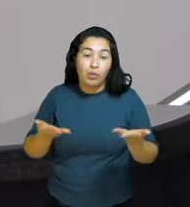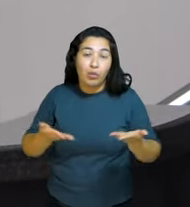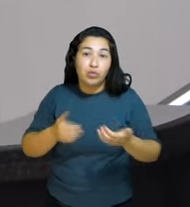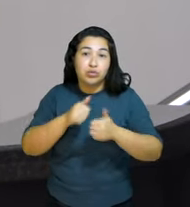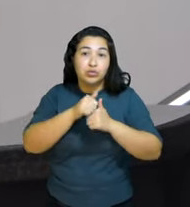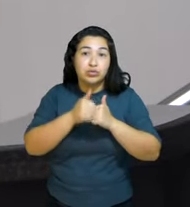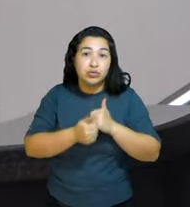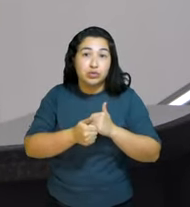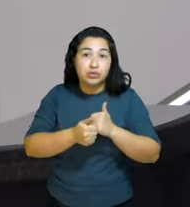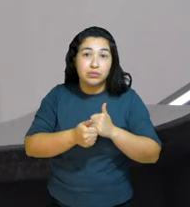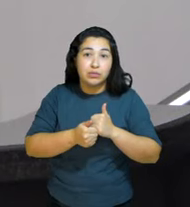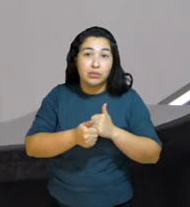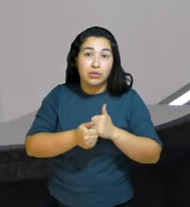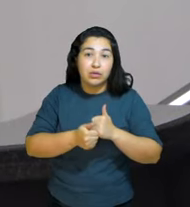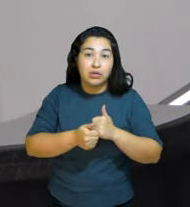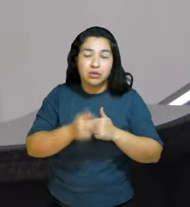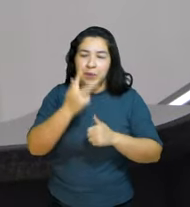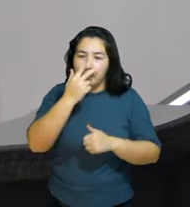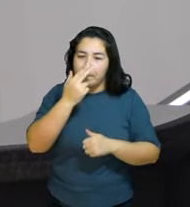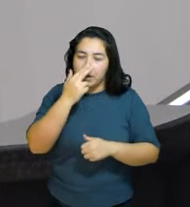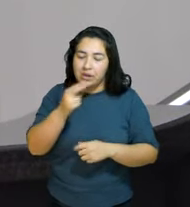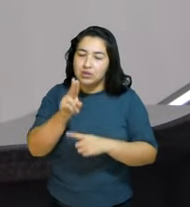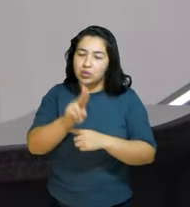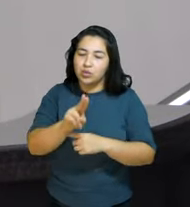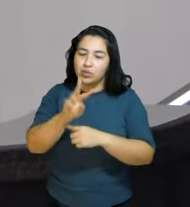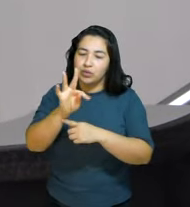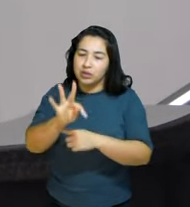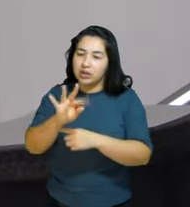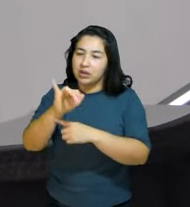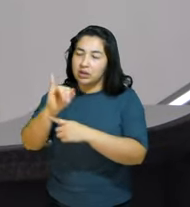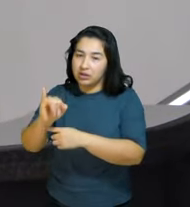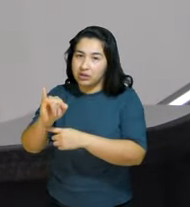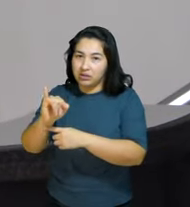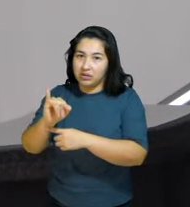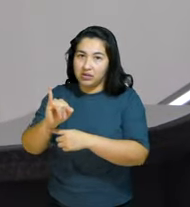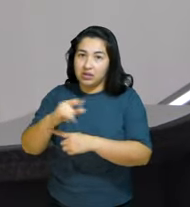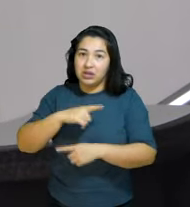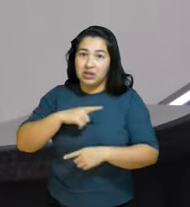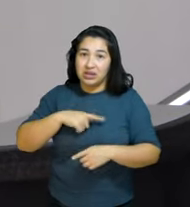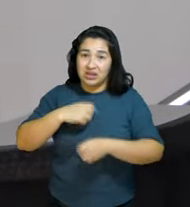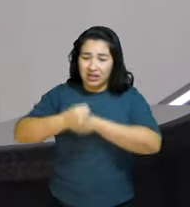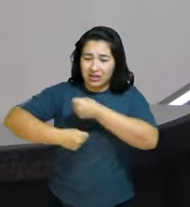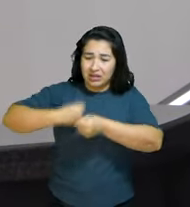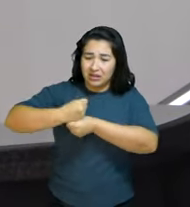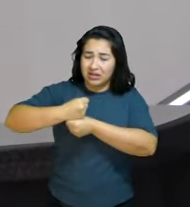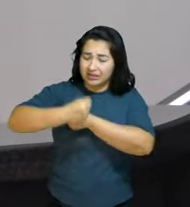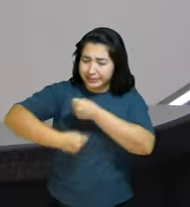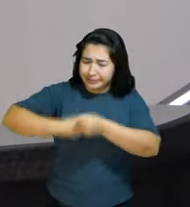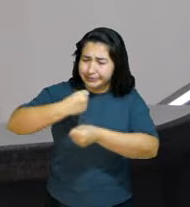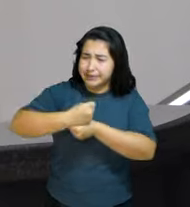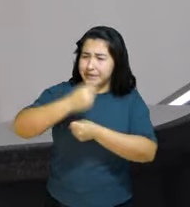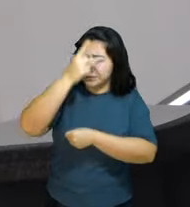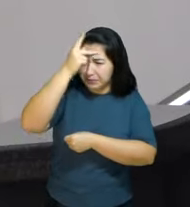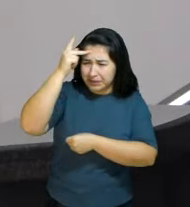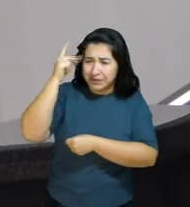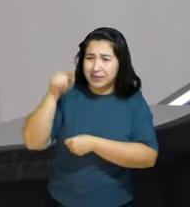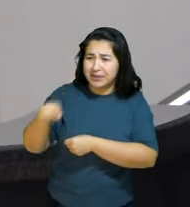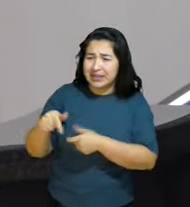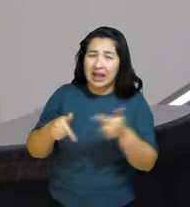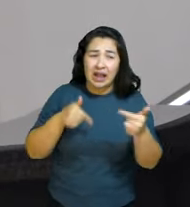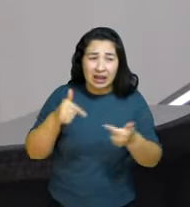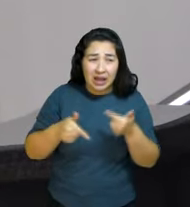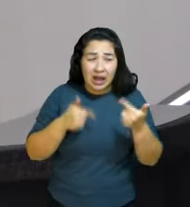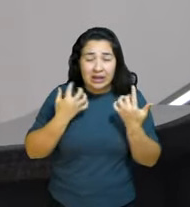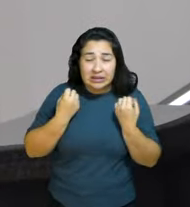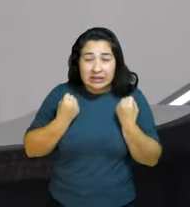está na UTI. Ele está sobrevivendo ao longo dos anos pela mão de guerreiros que estão lá na ponta da arbitragem,